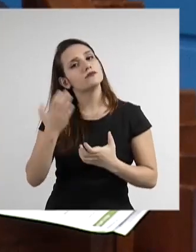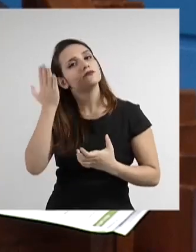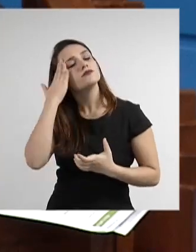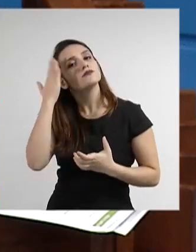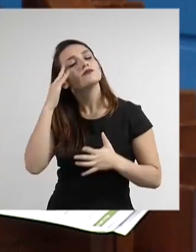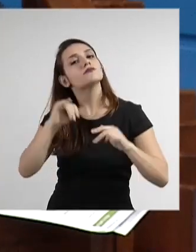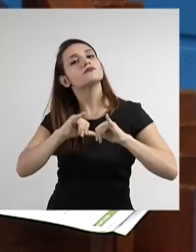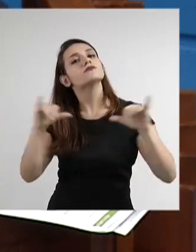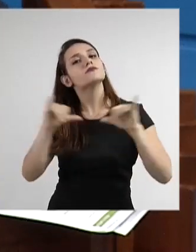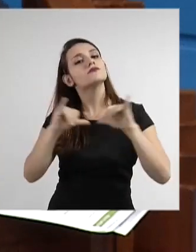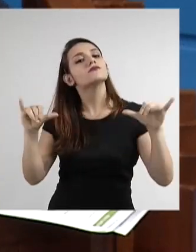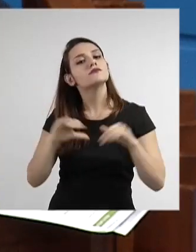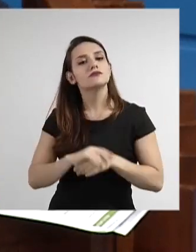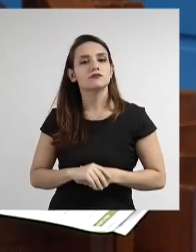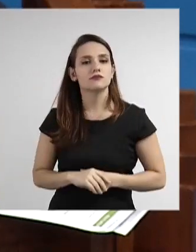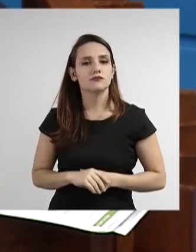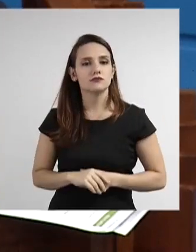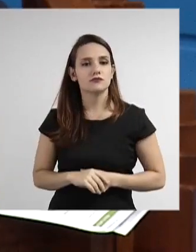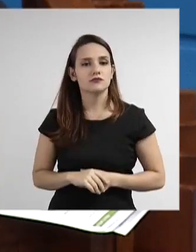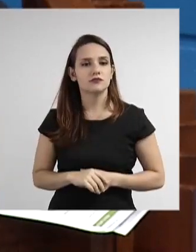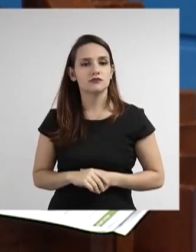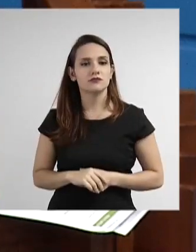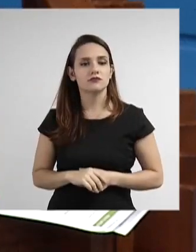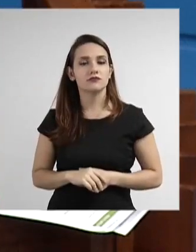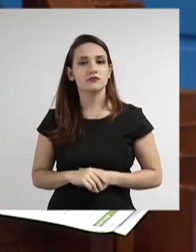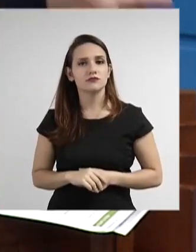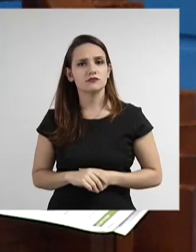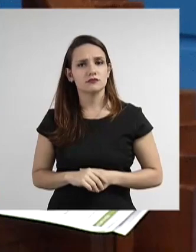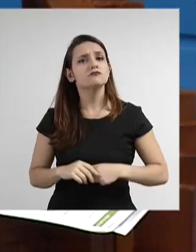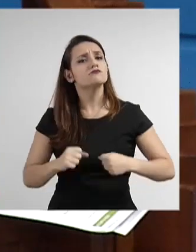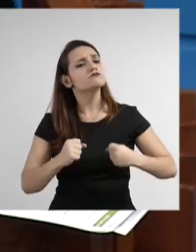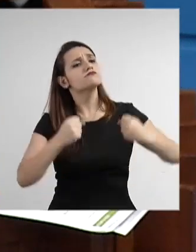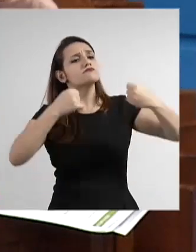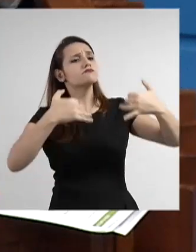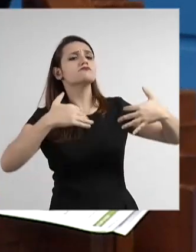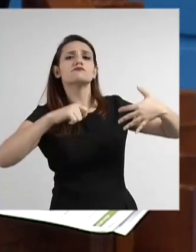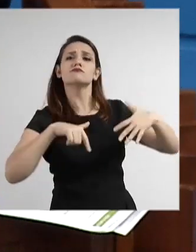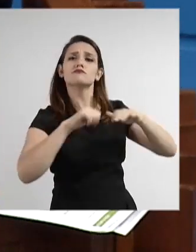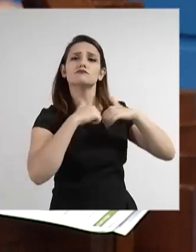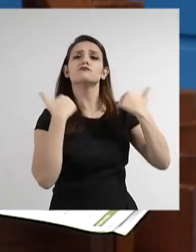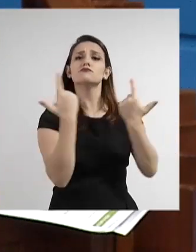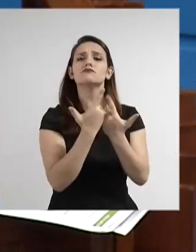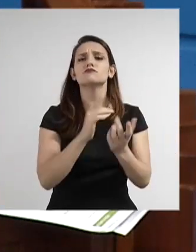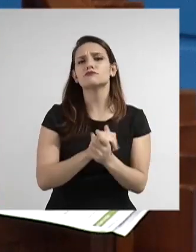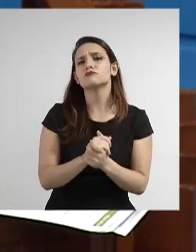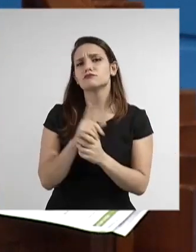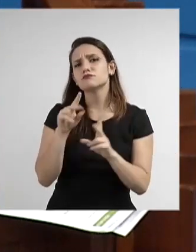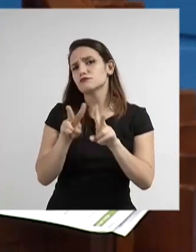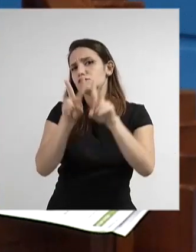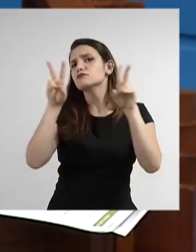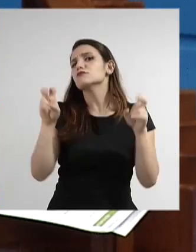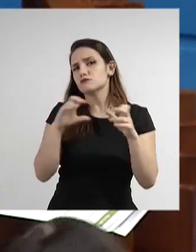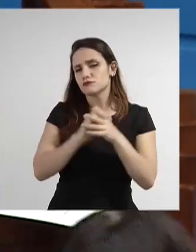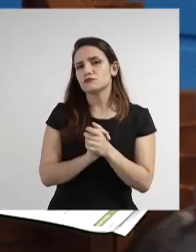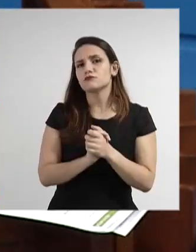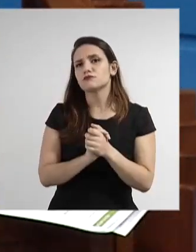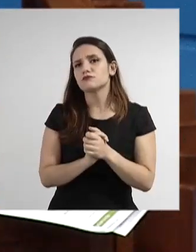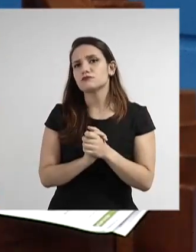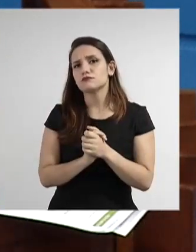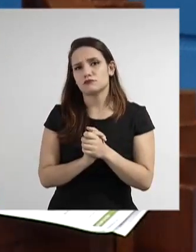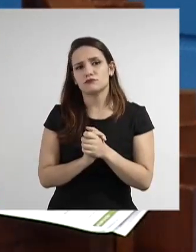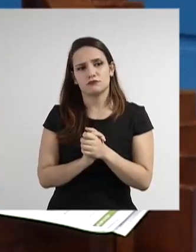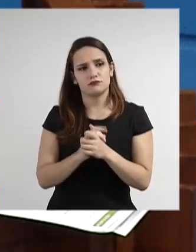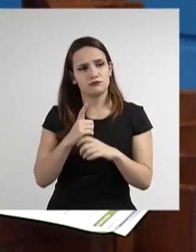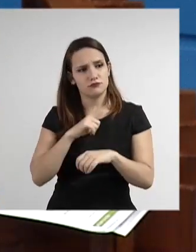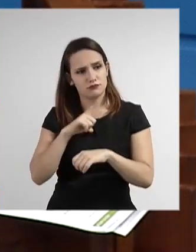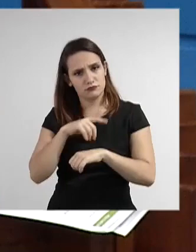informações para que possa prestar os esclarecimentos a esta Casa sobre este assunto que foi divulgado na